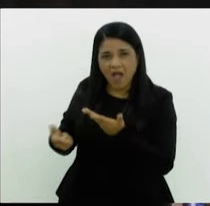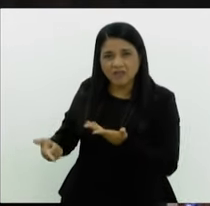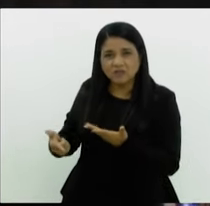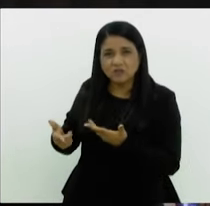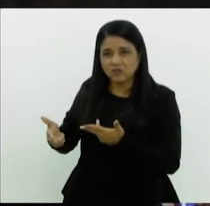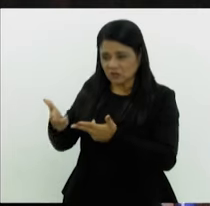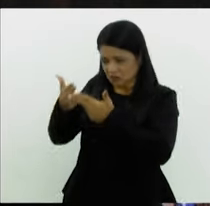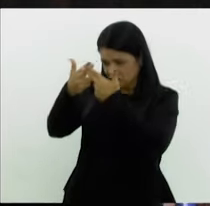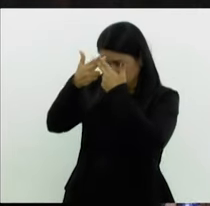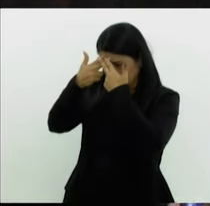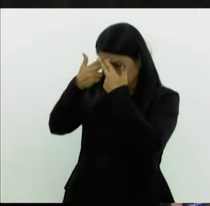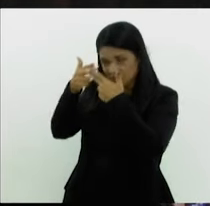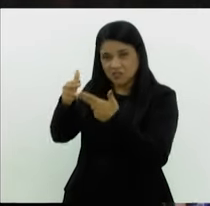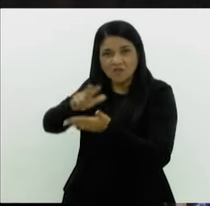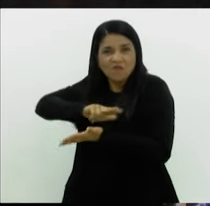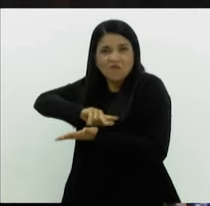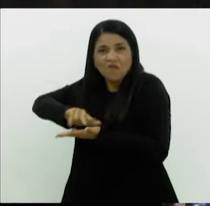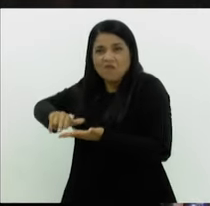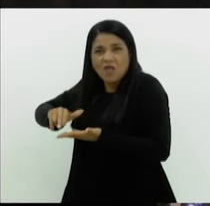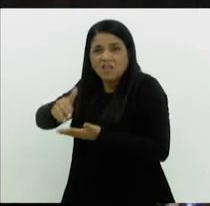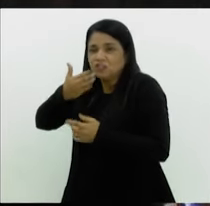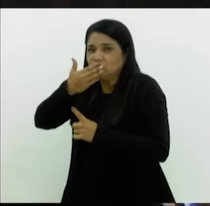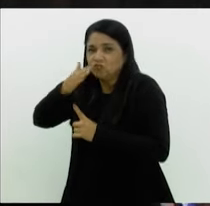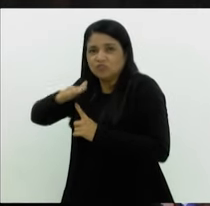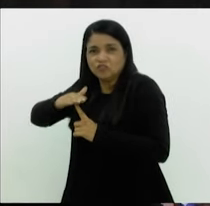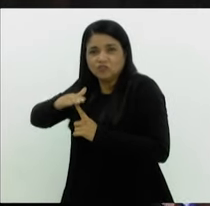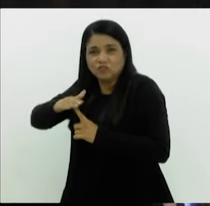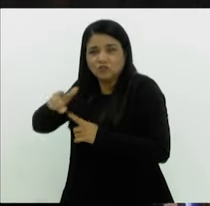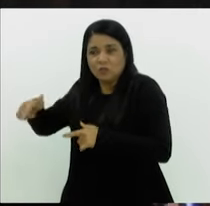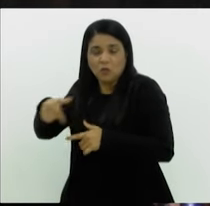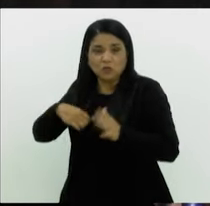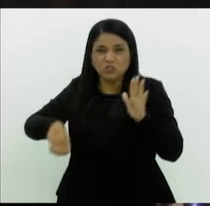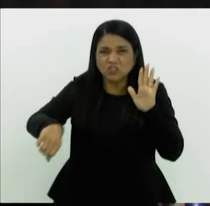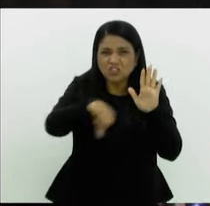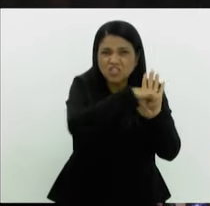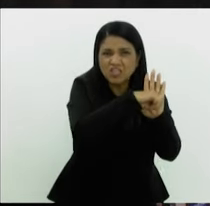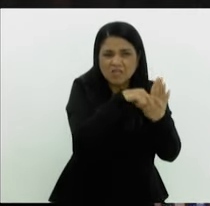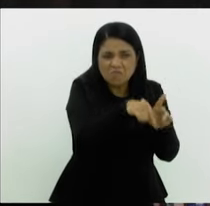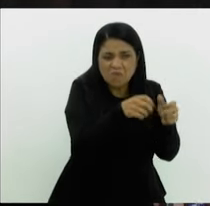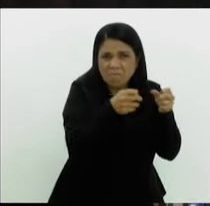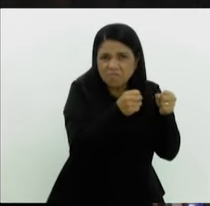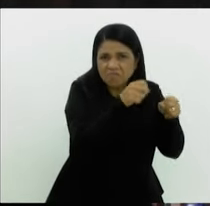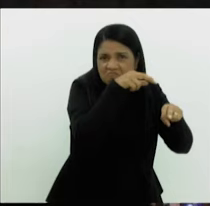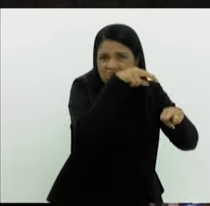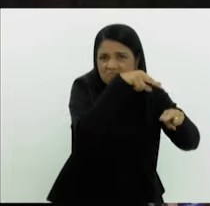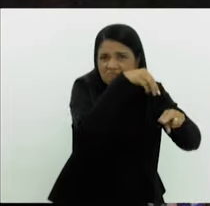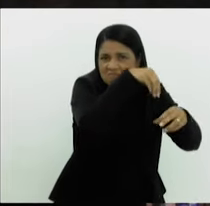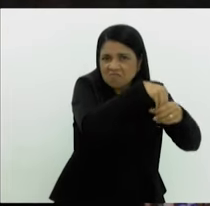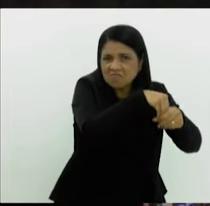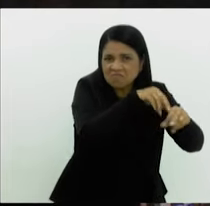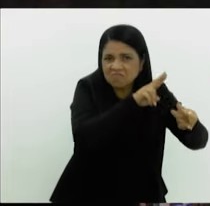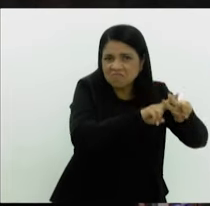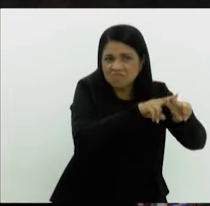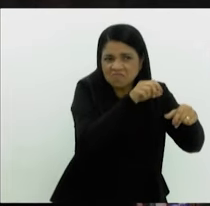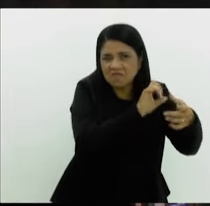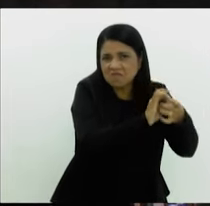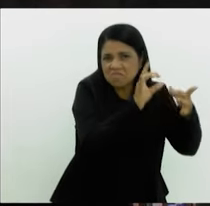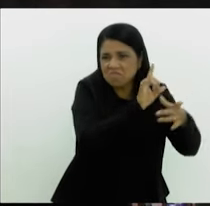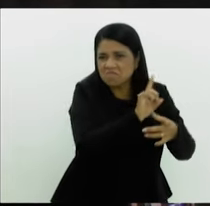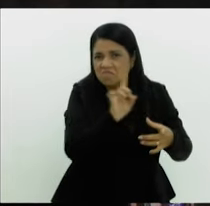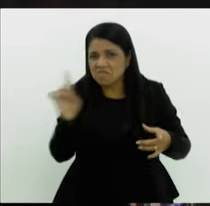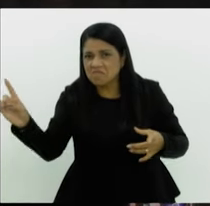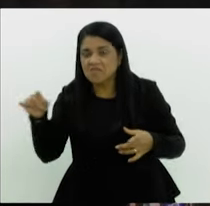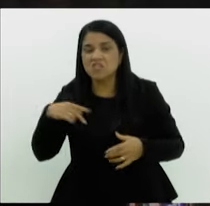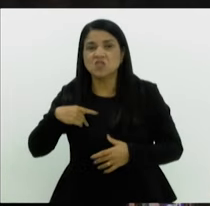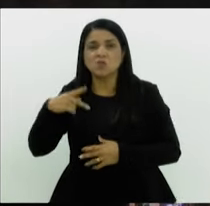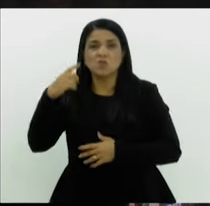traumatizados de várias maneiras por esses bandidos que o deputado Pedro Paulo